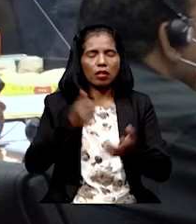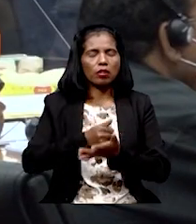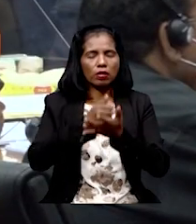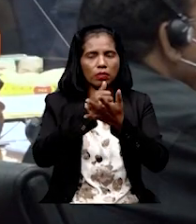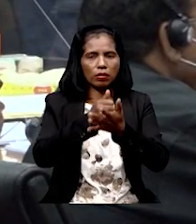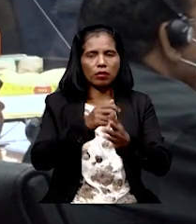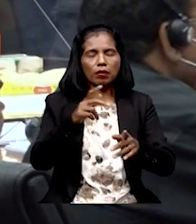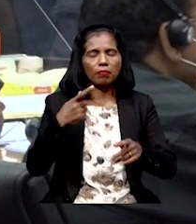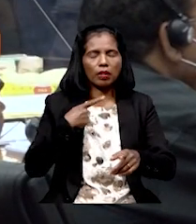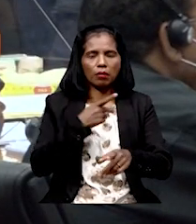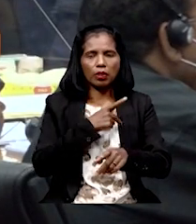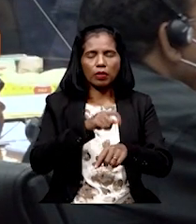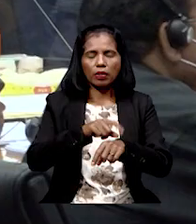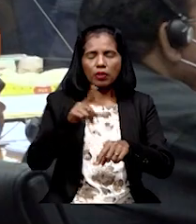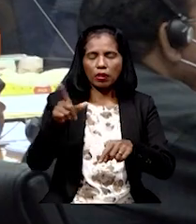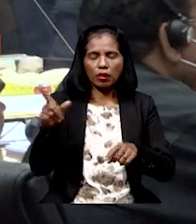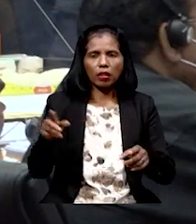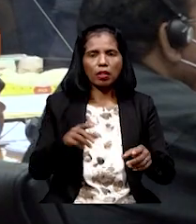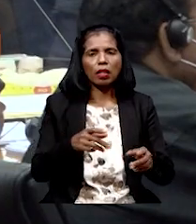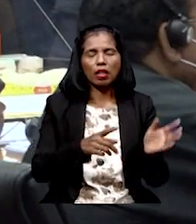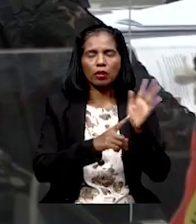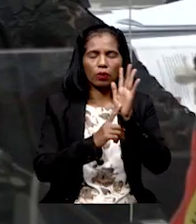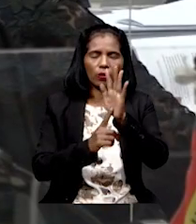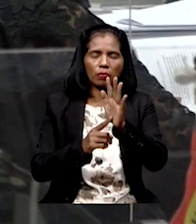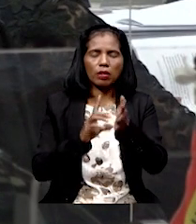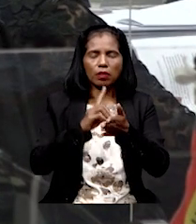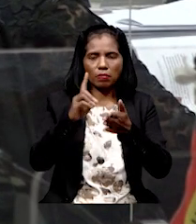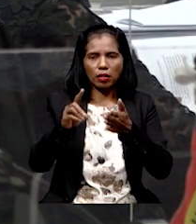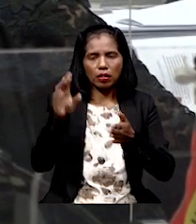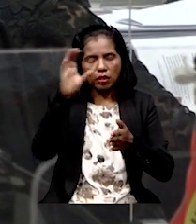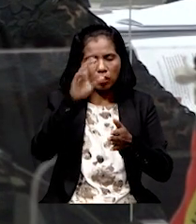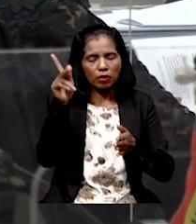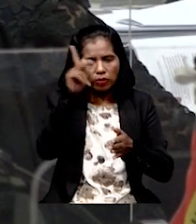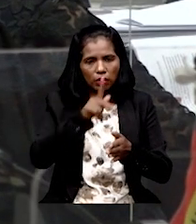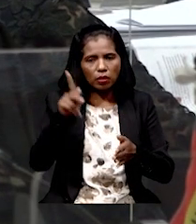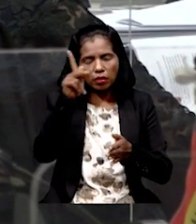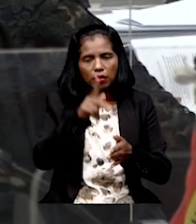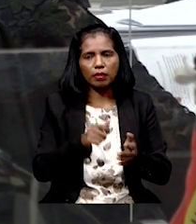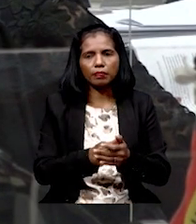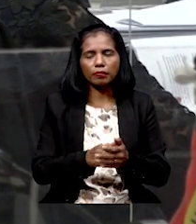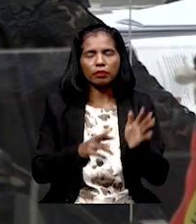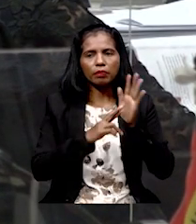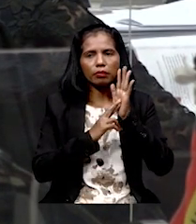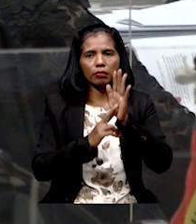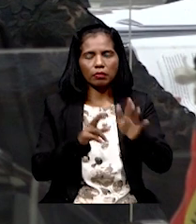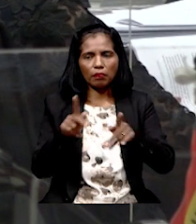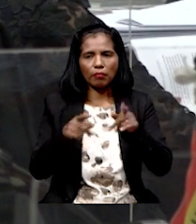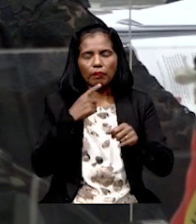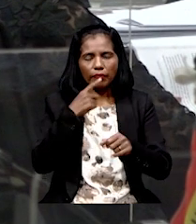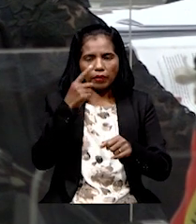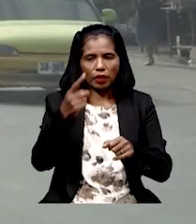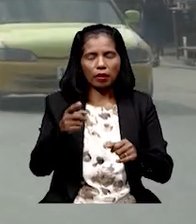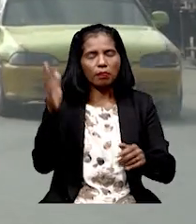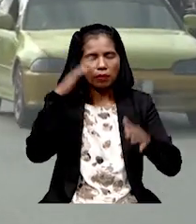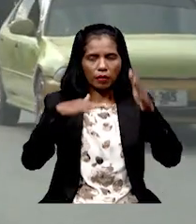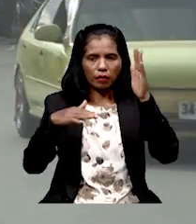Parlamento Nacional levanta cada semana, hafuen identifica lihusi fiscalização. Representante povunian afirma,